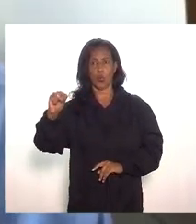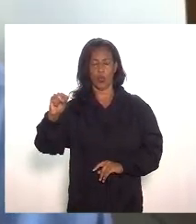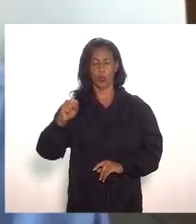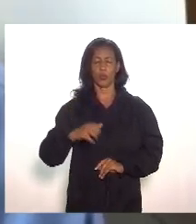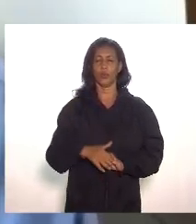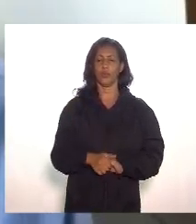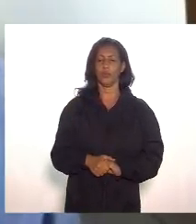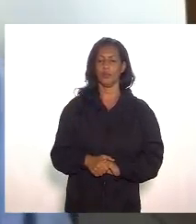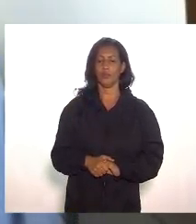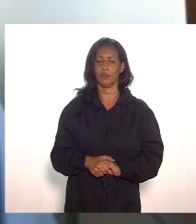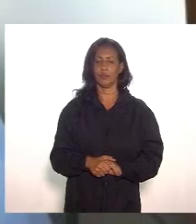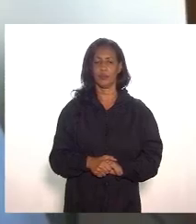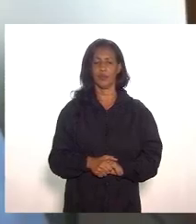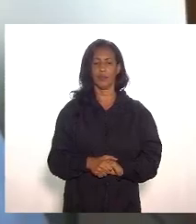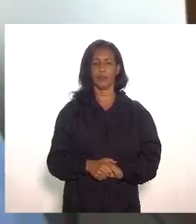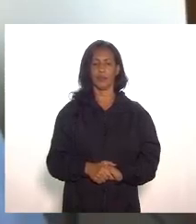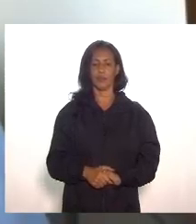19.